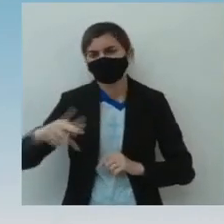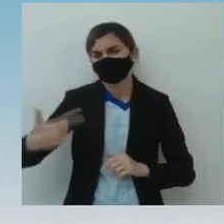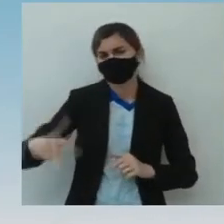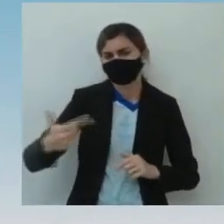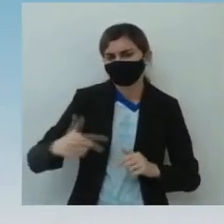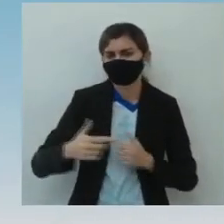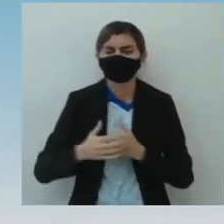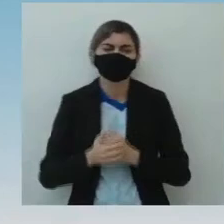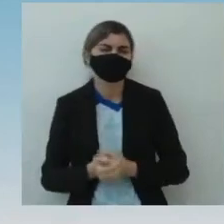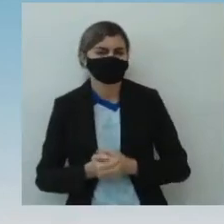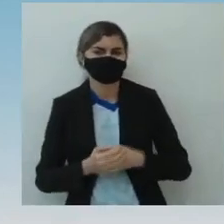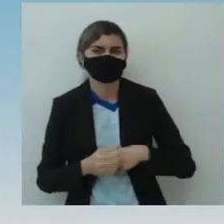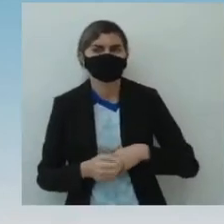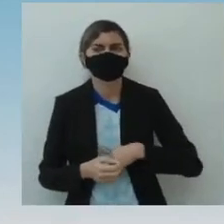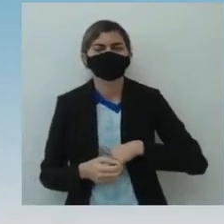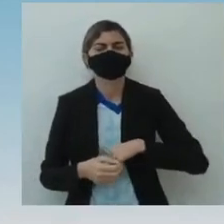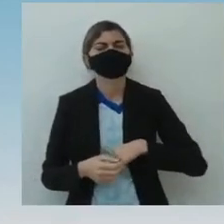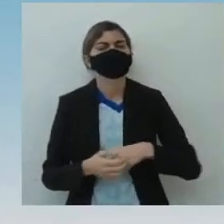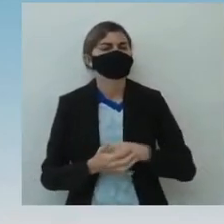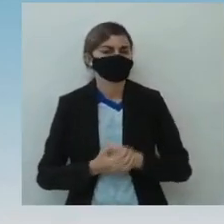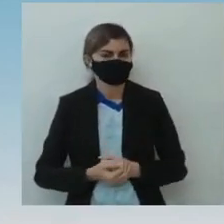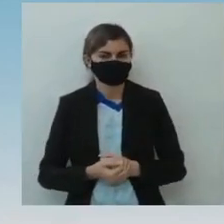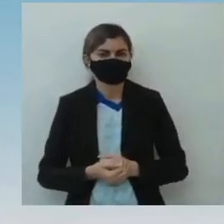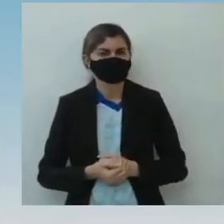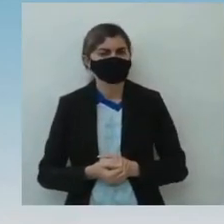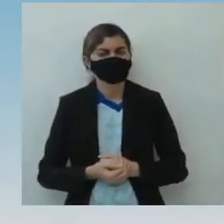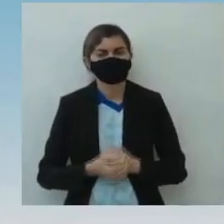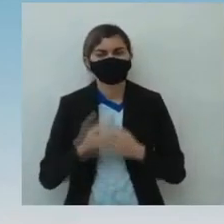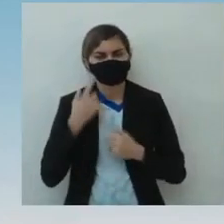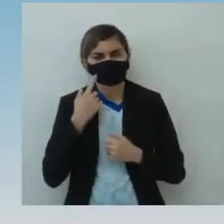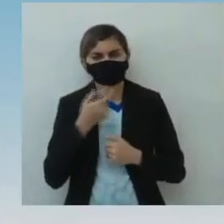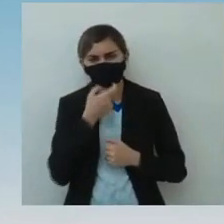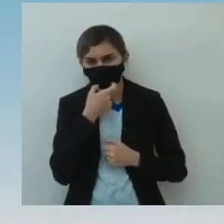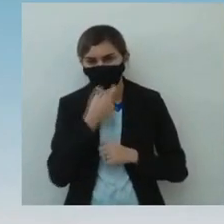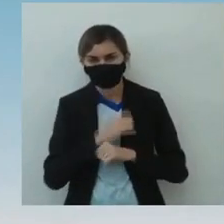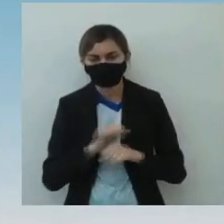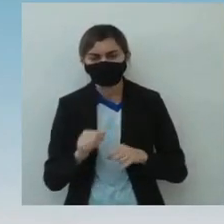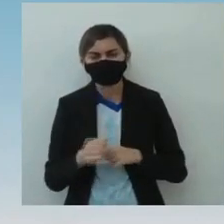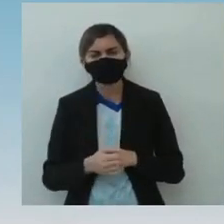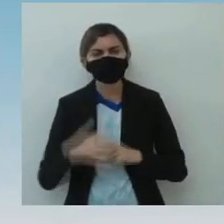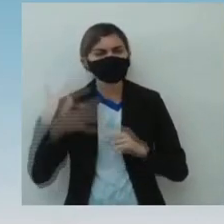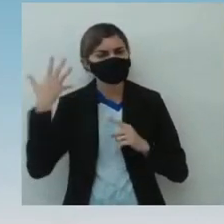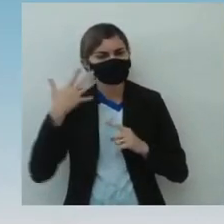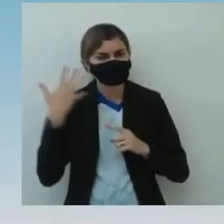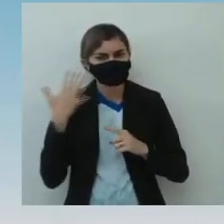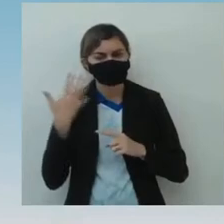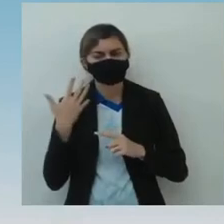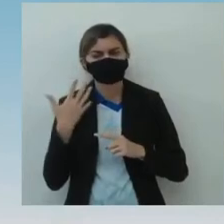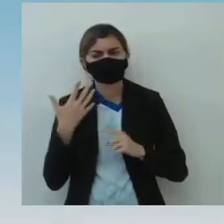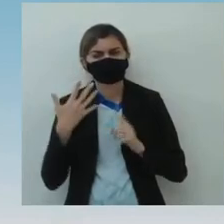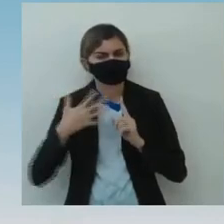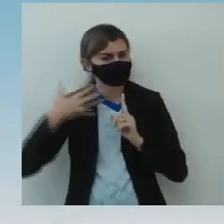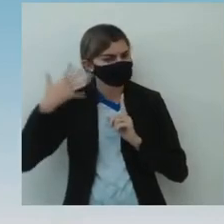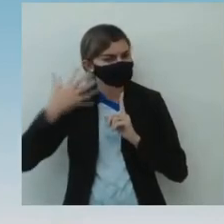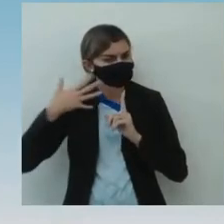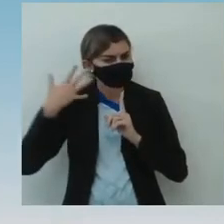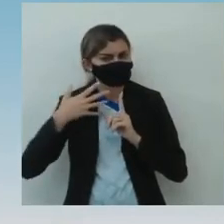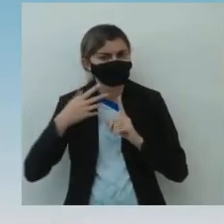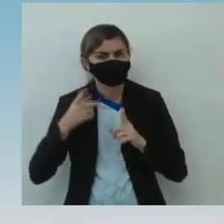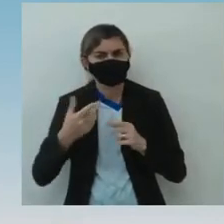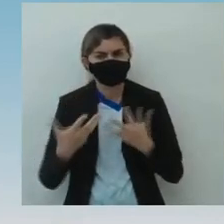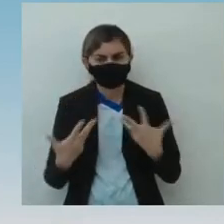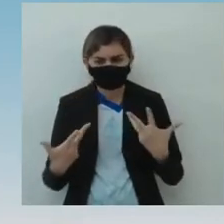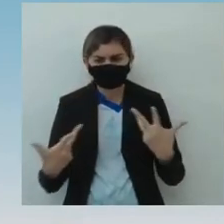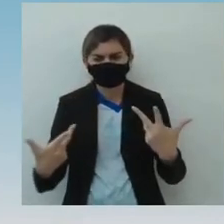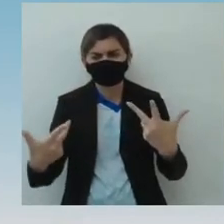não tem Speech is Way letters in four os discos eles estão ali